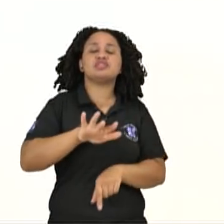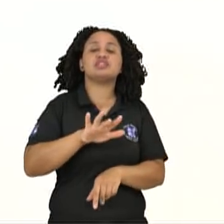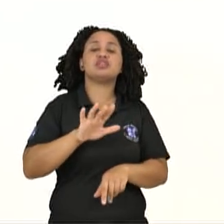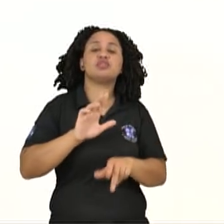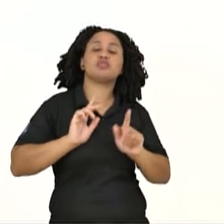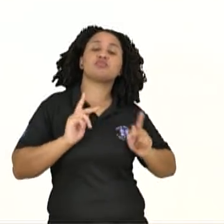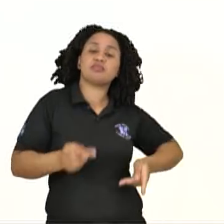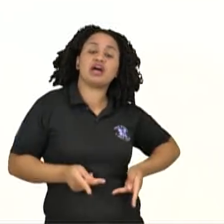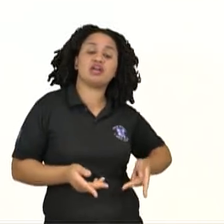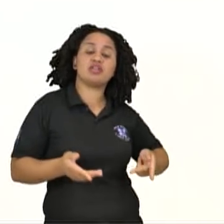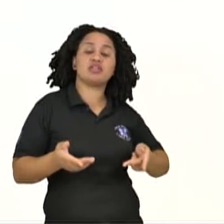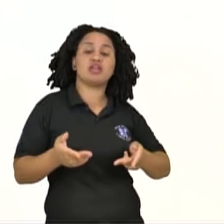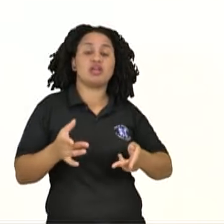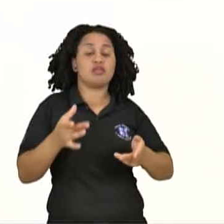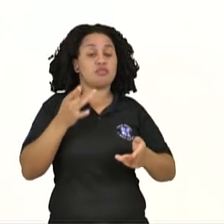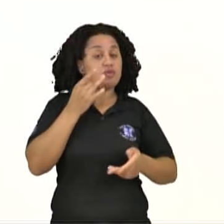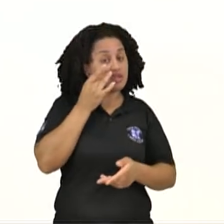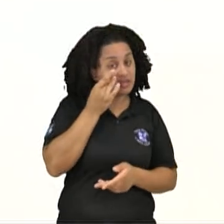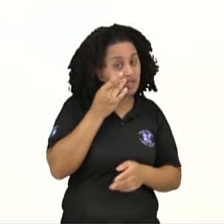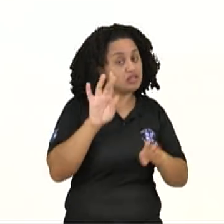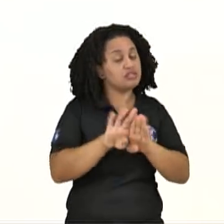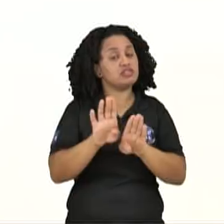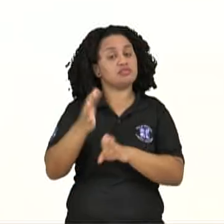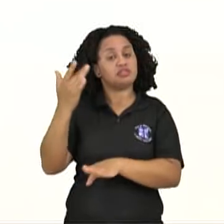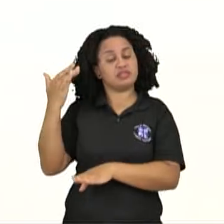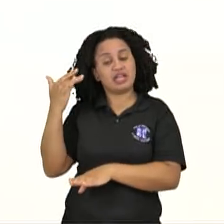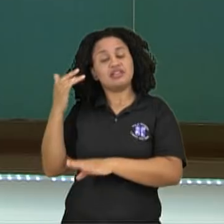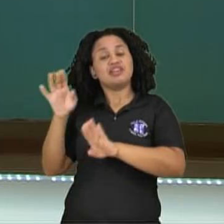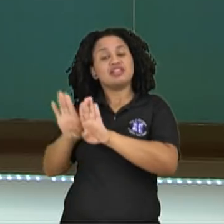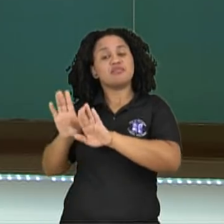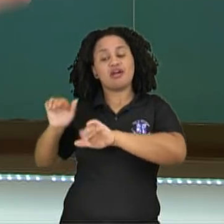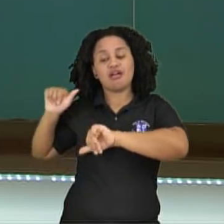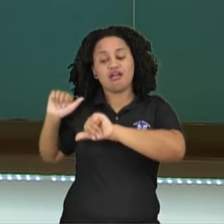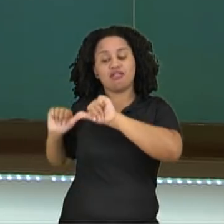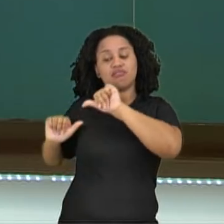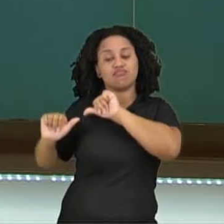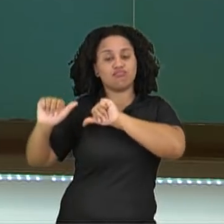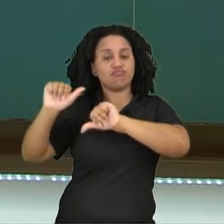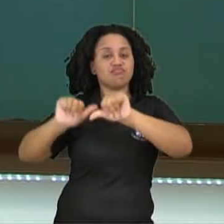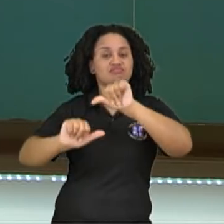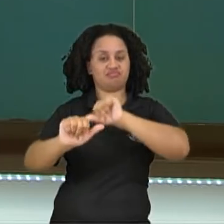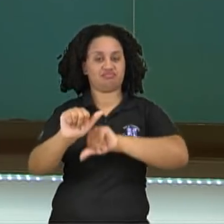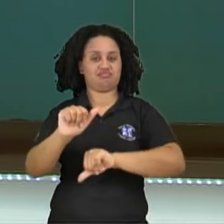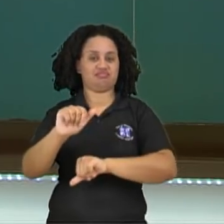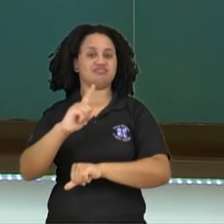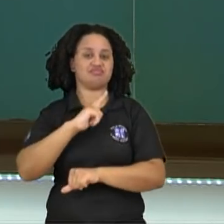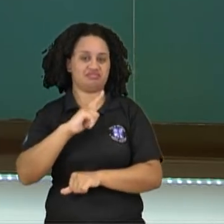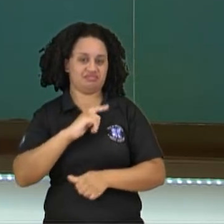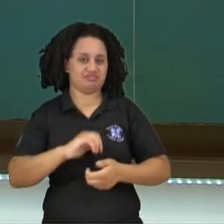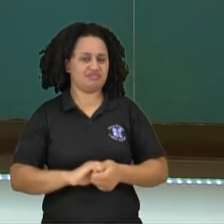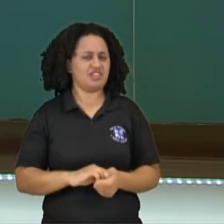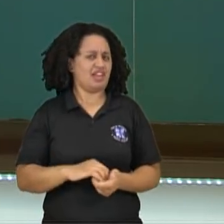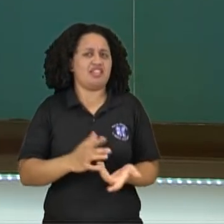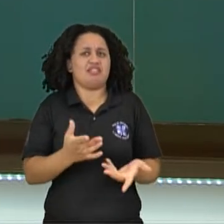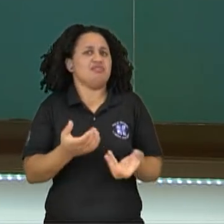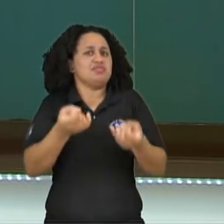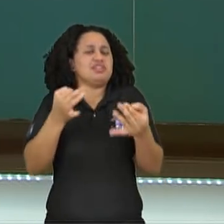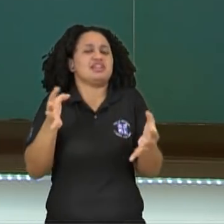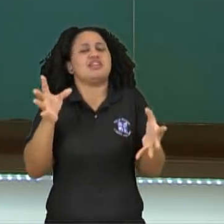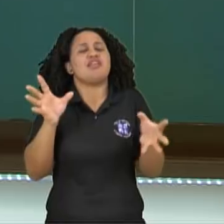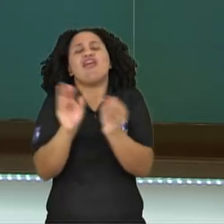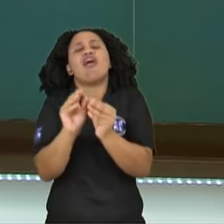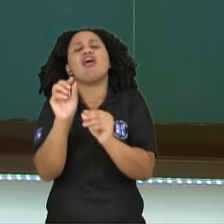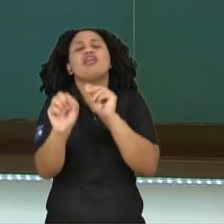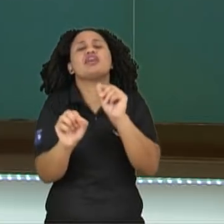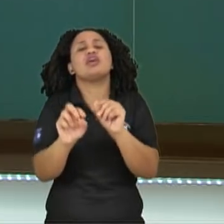sobre as transformações pelas quais passaram ao longo do tempo. Então, assim, curto e rápido, como diz o outro. O